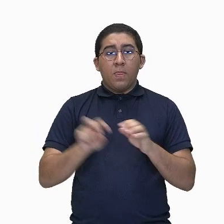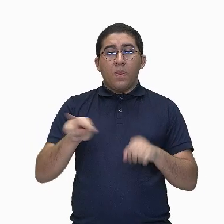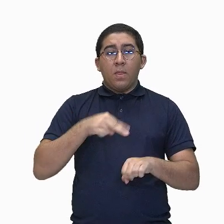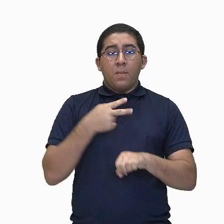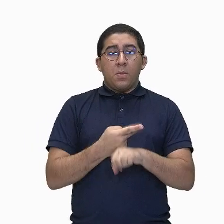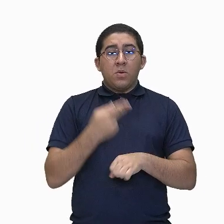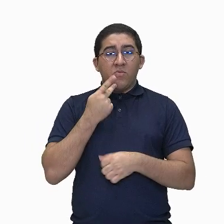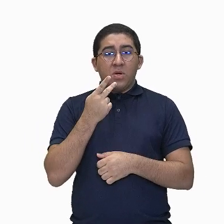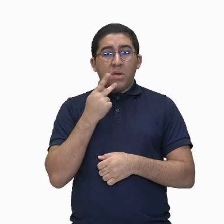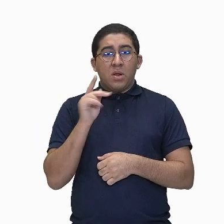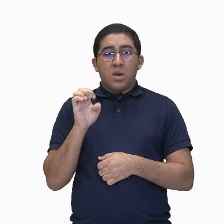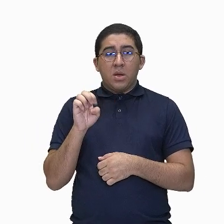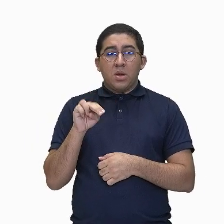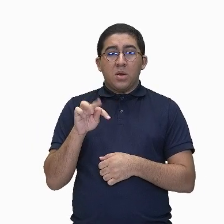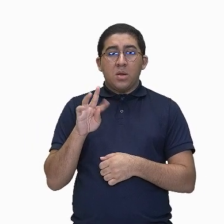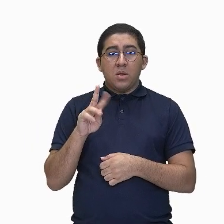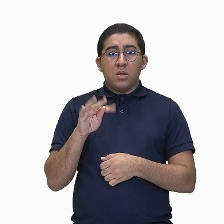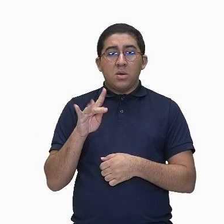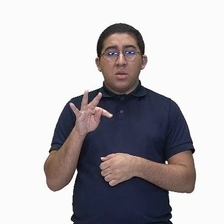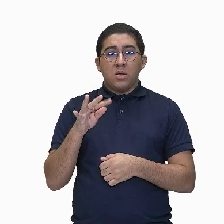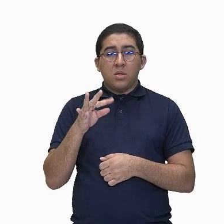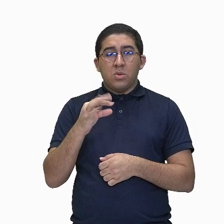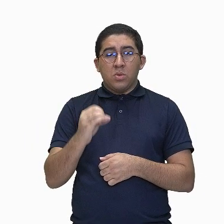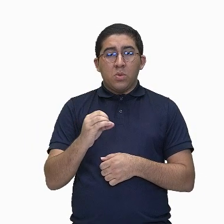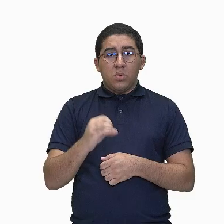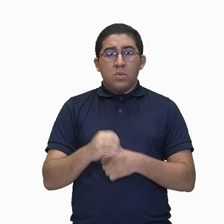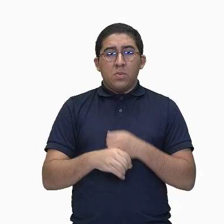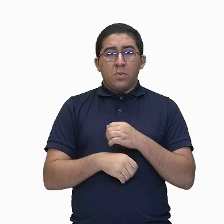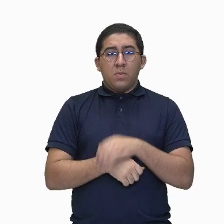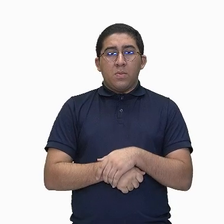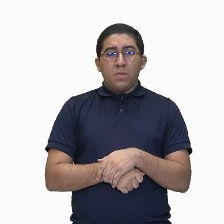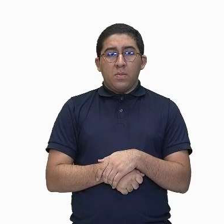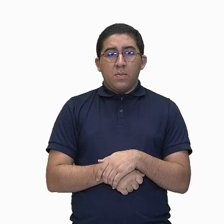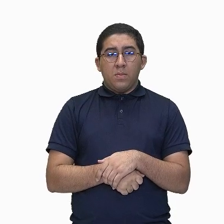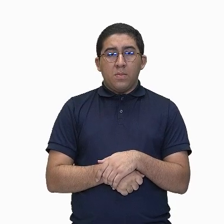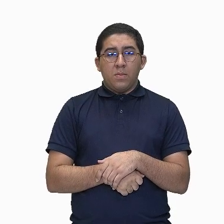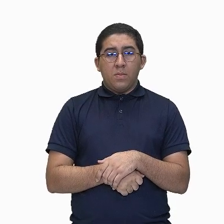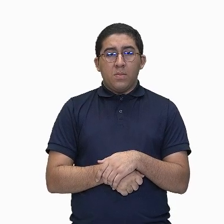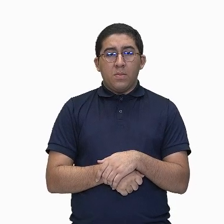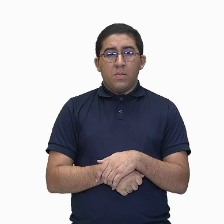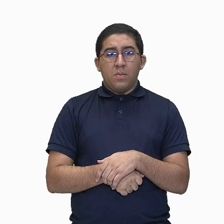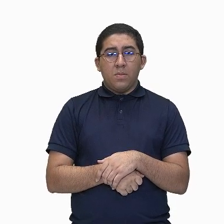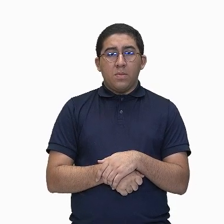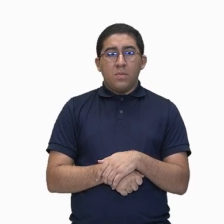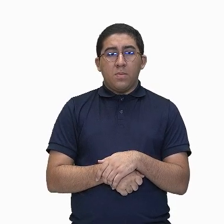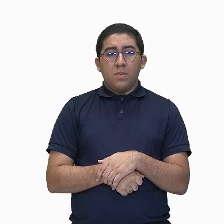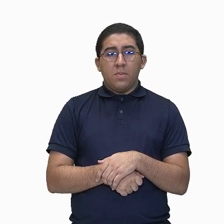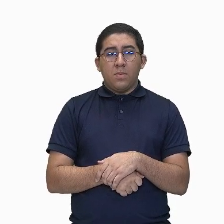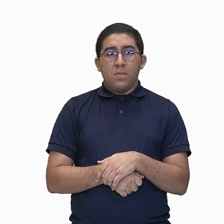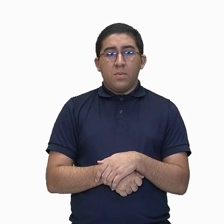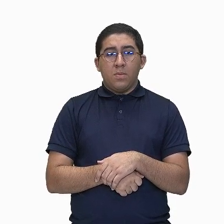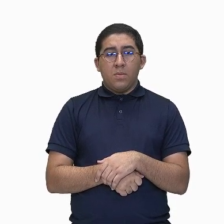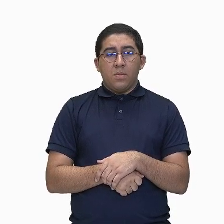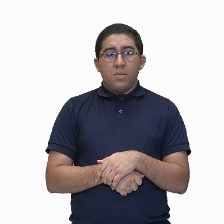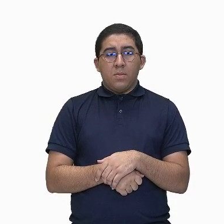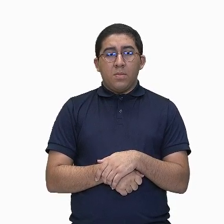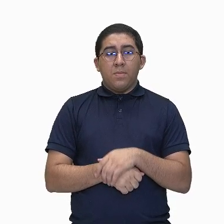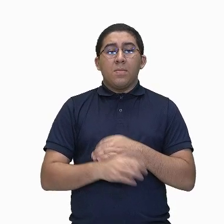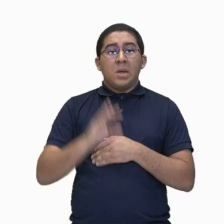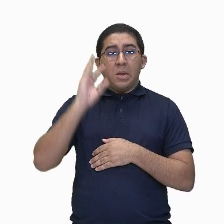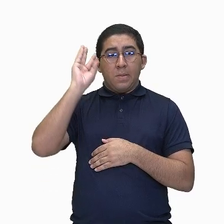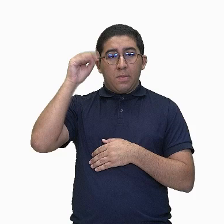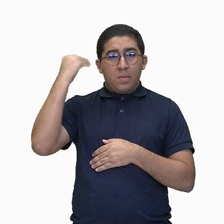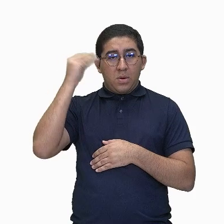entretanto, ou seja, sentido contrário que foi exposto. Pela experiência do Médicos Sem